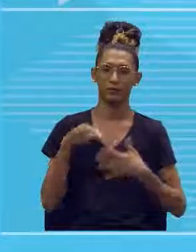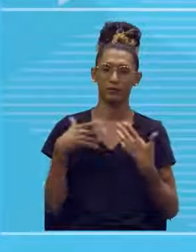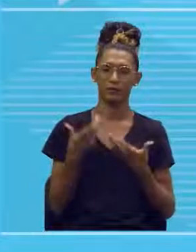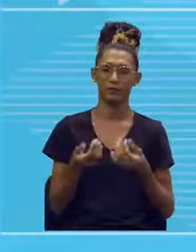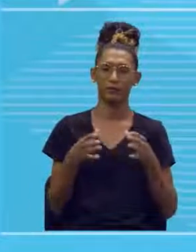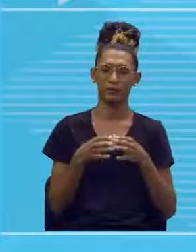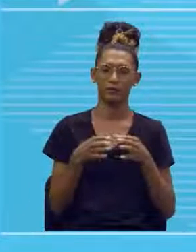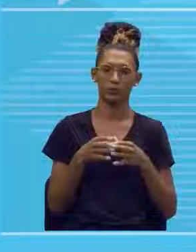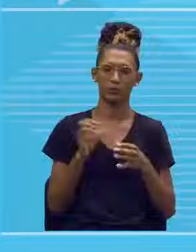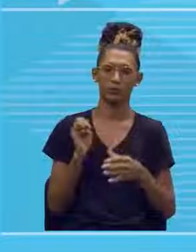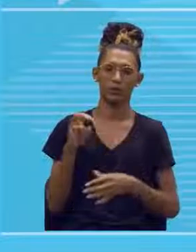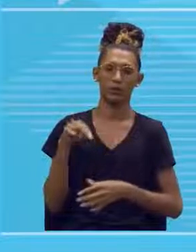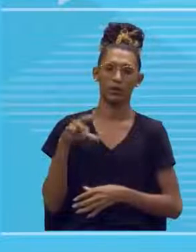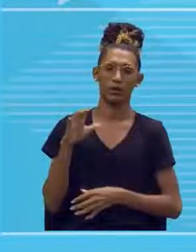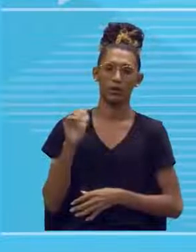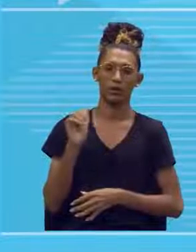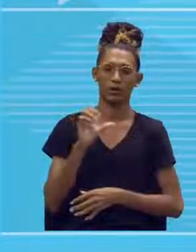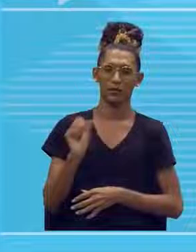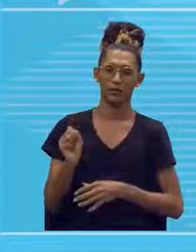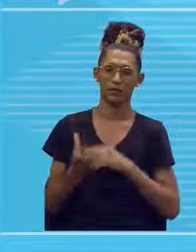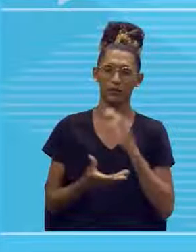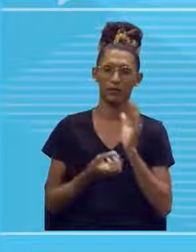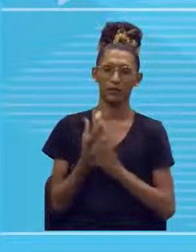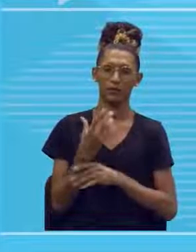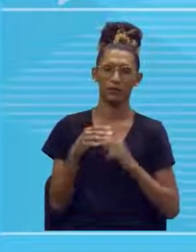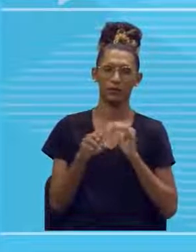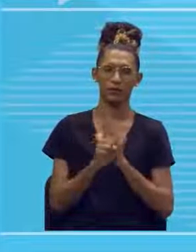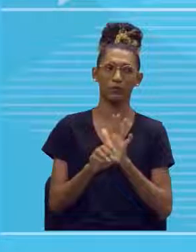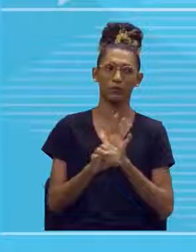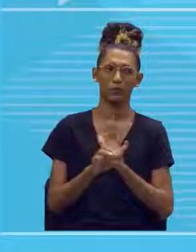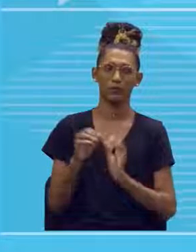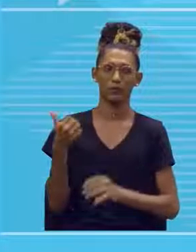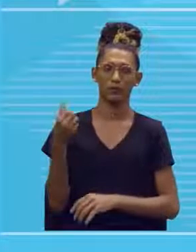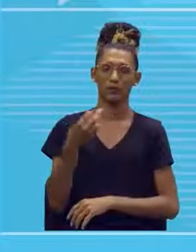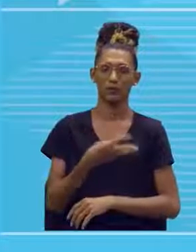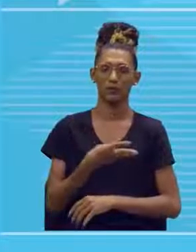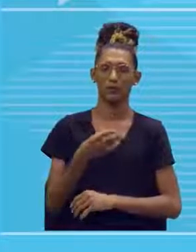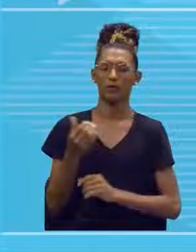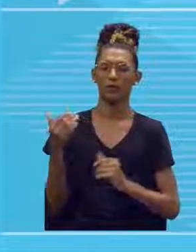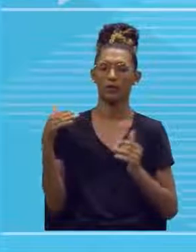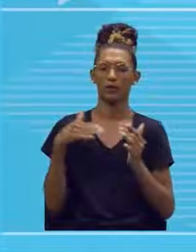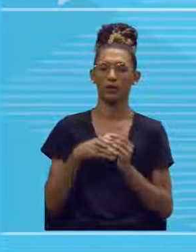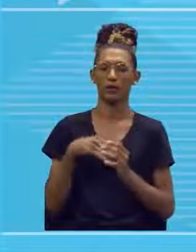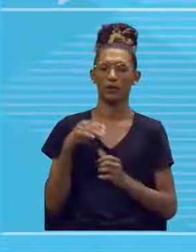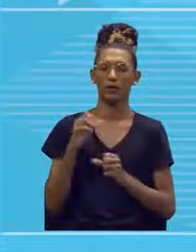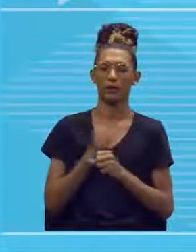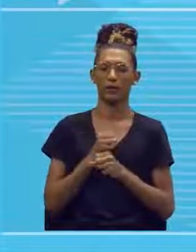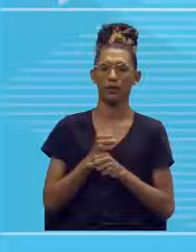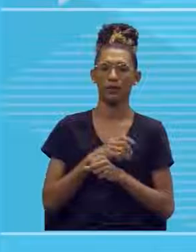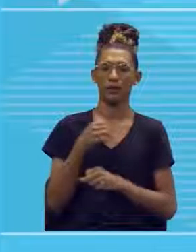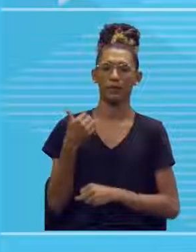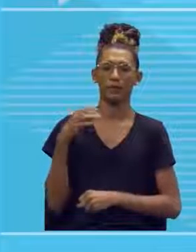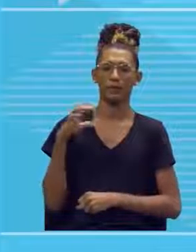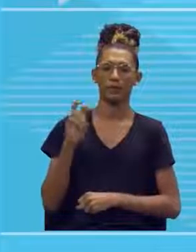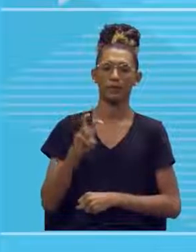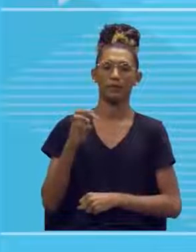civilização Inca formou-se no século 13 e durou até